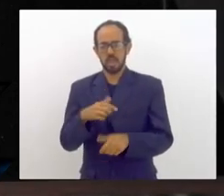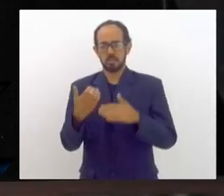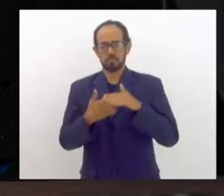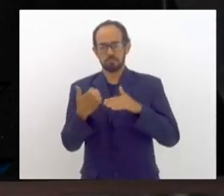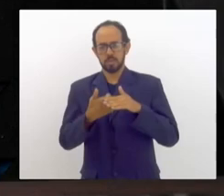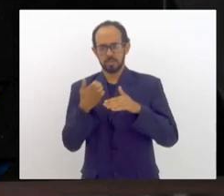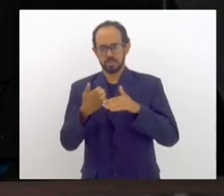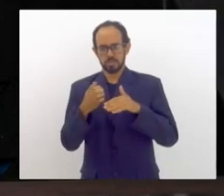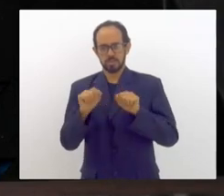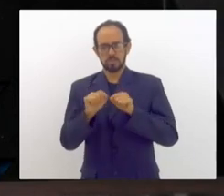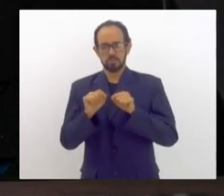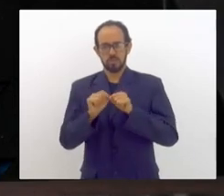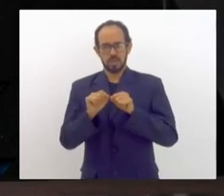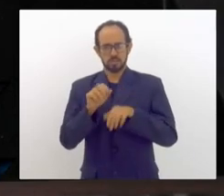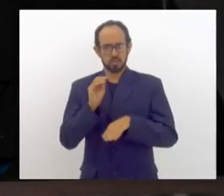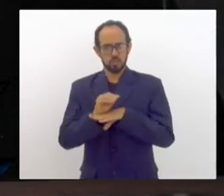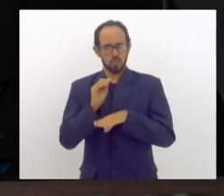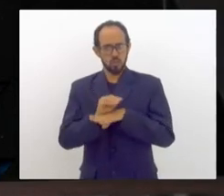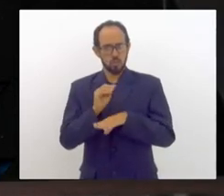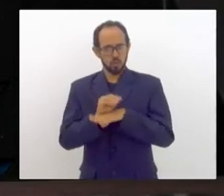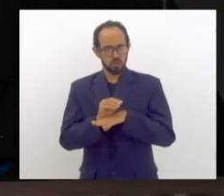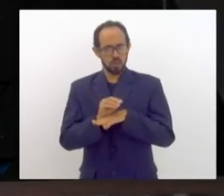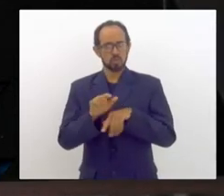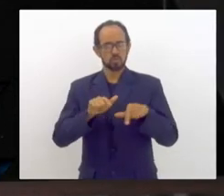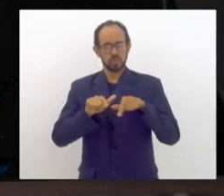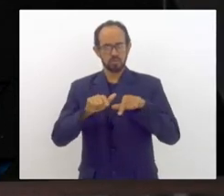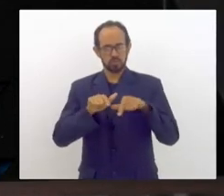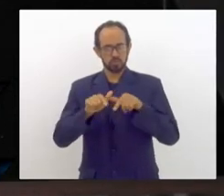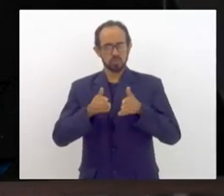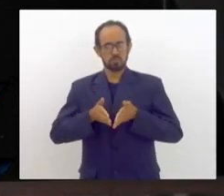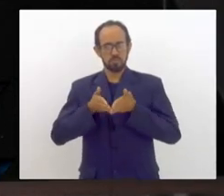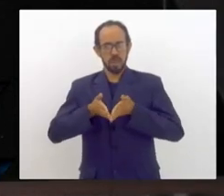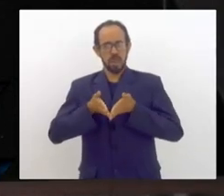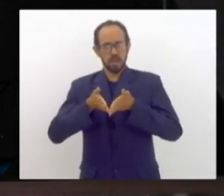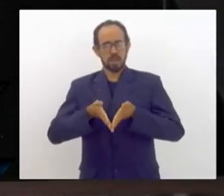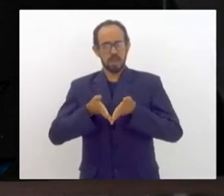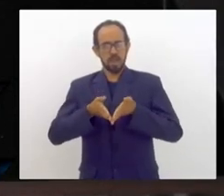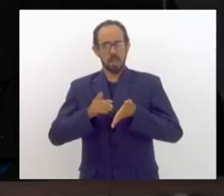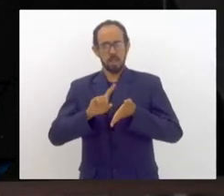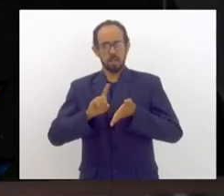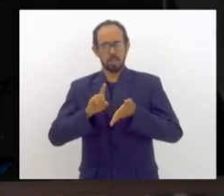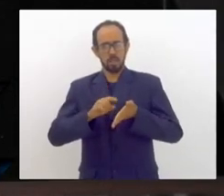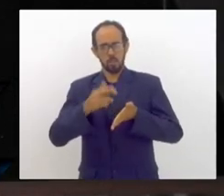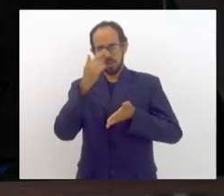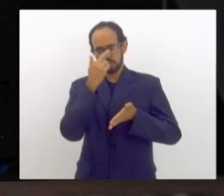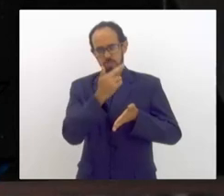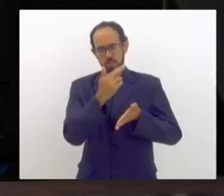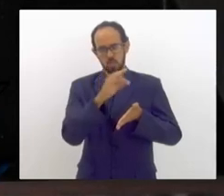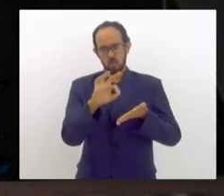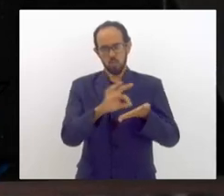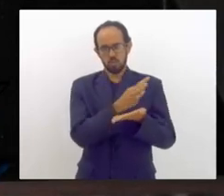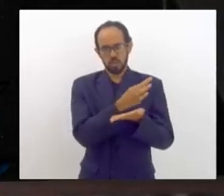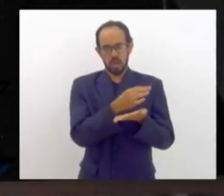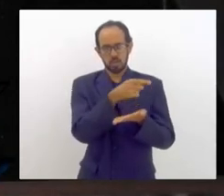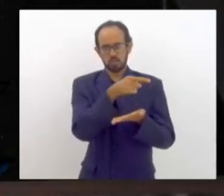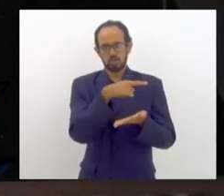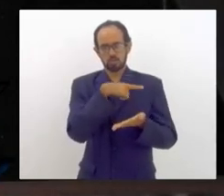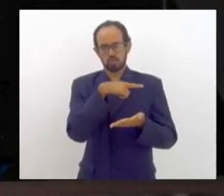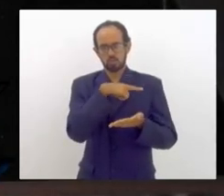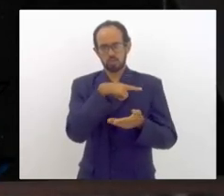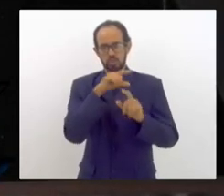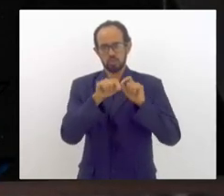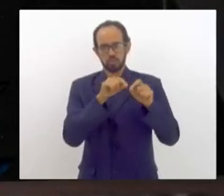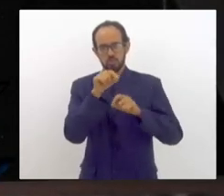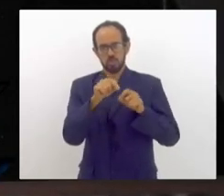para cuidar e gerenciar os serviços de barcas, ela que não honrou o contrato, né? No contrato já previa que deveria